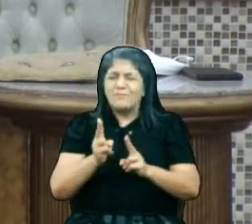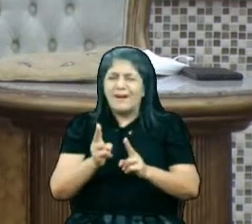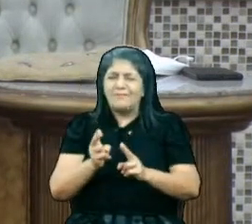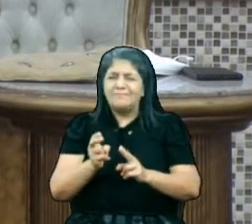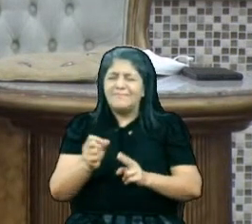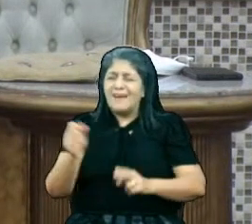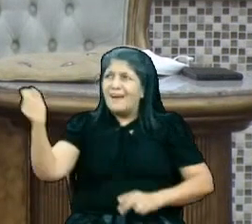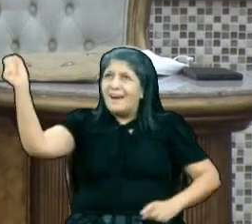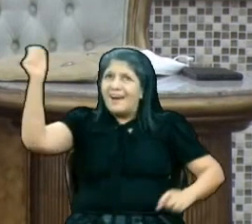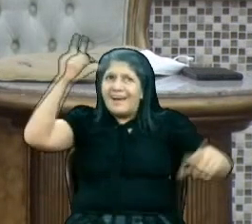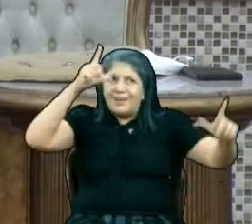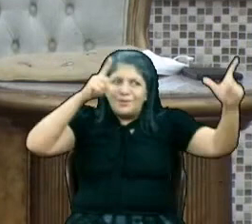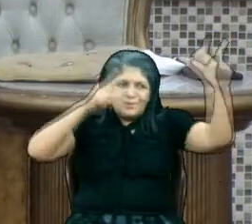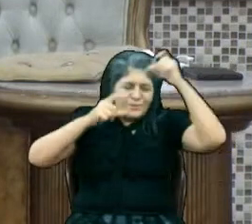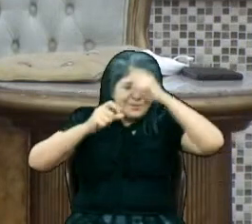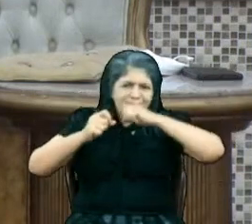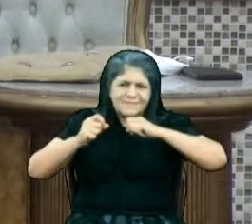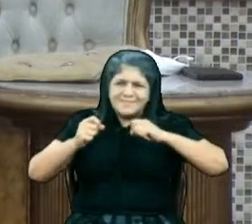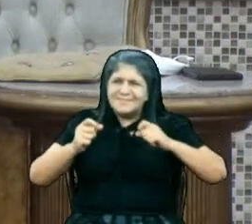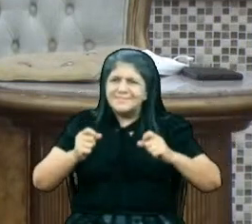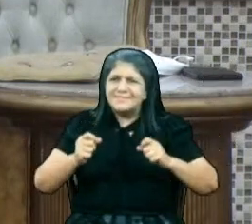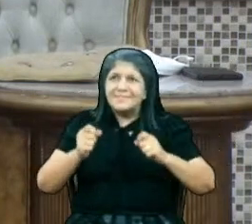E aí